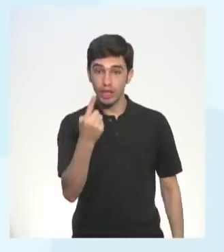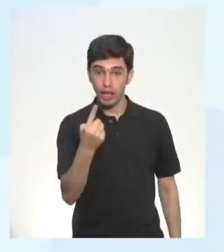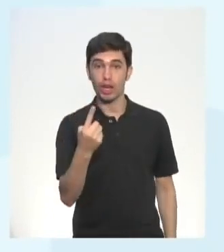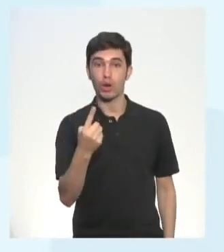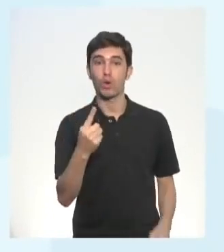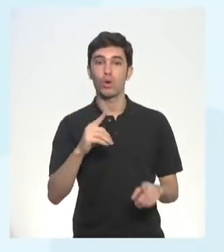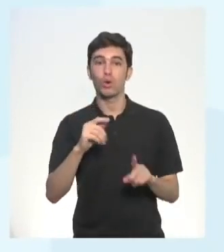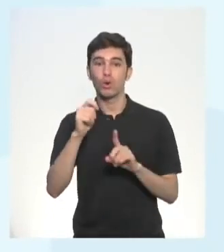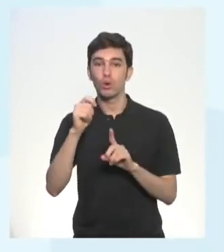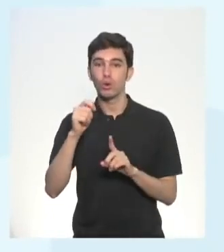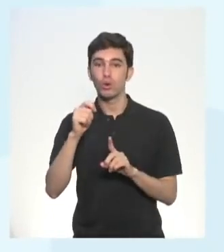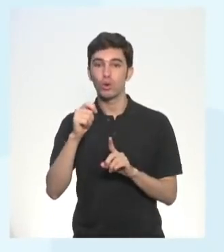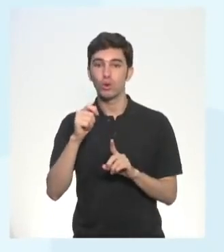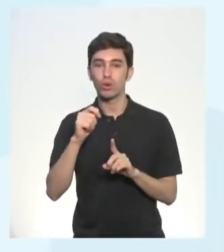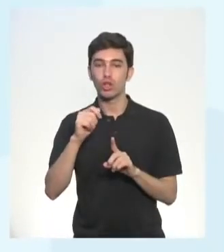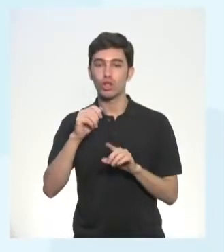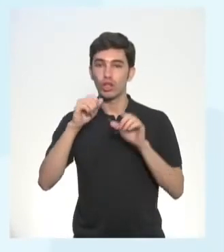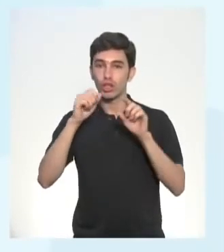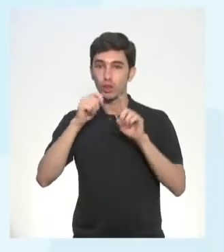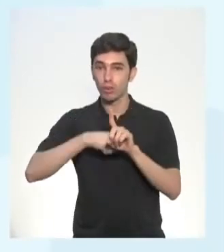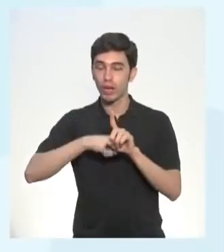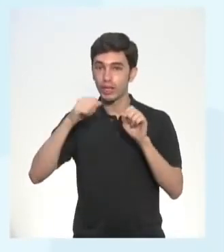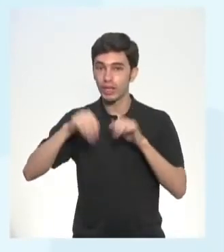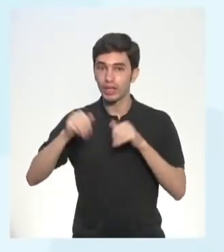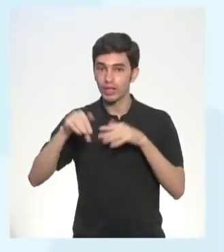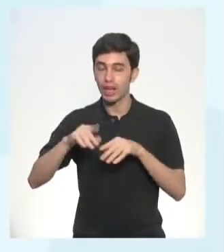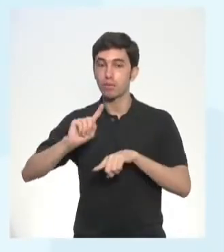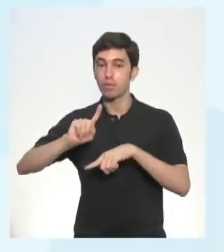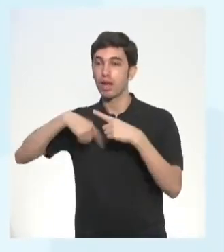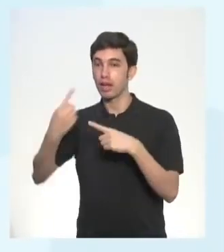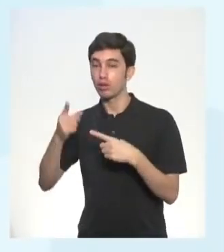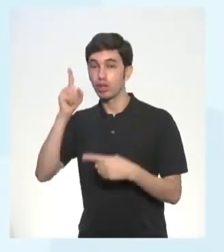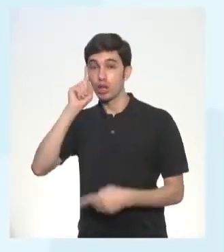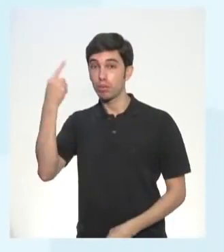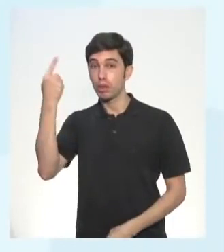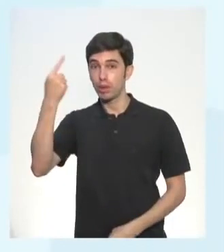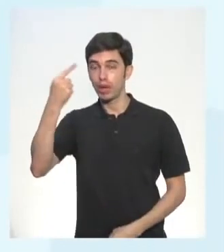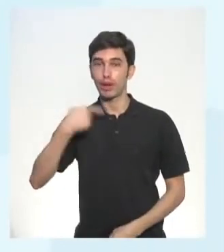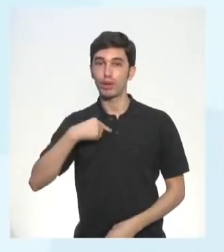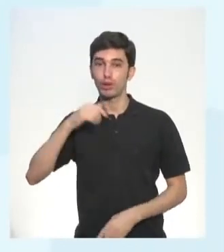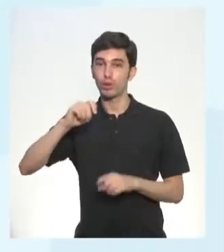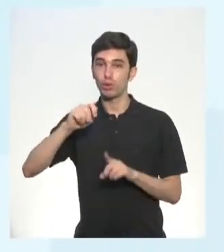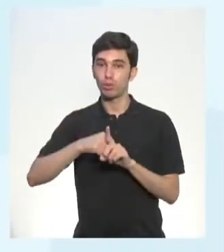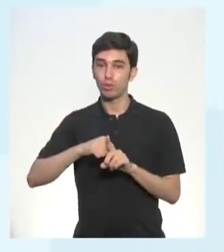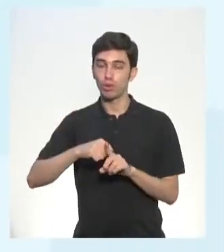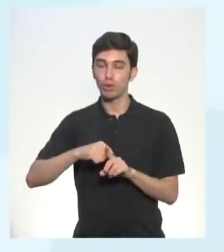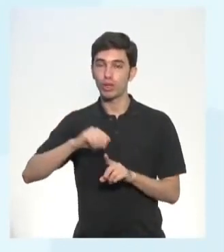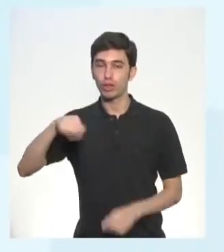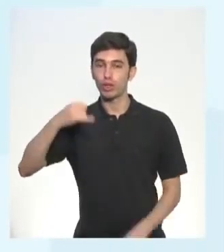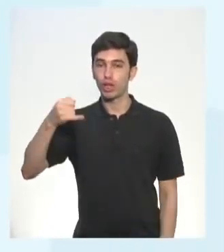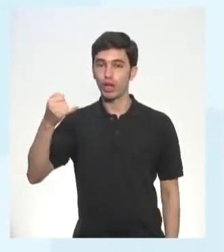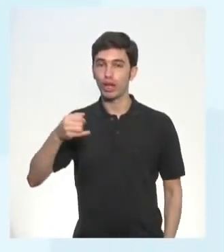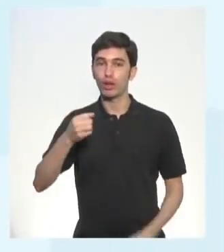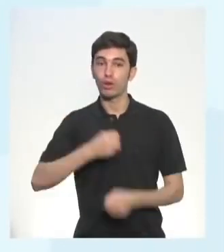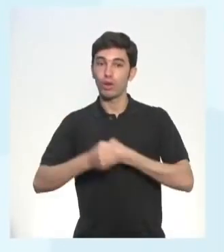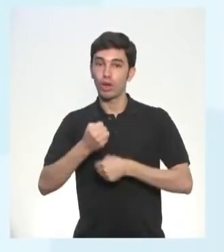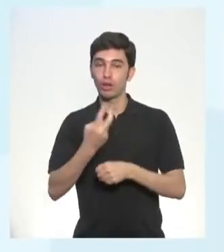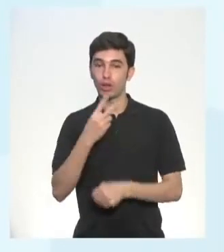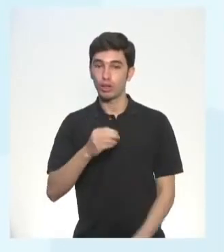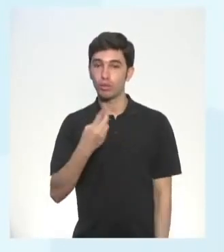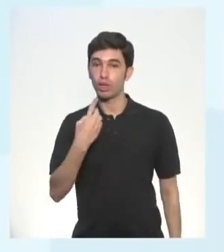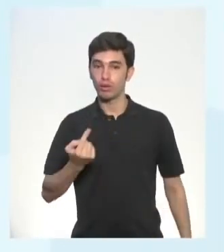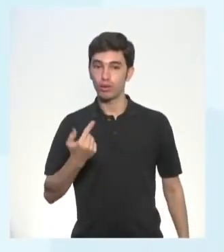que o artigo 22 da Constituição dá plenos poderes a estados e municípios para